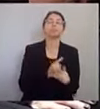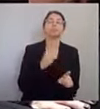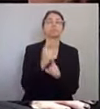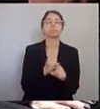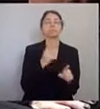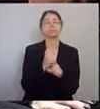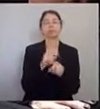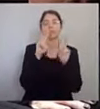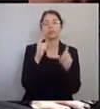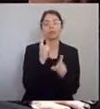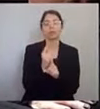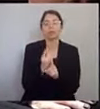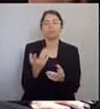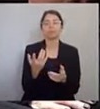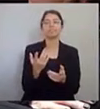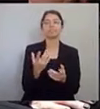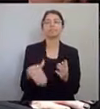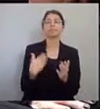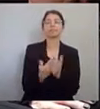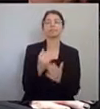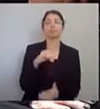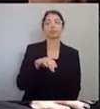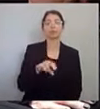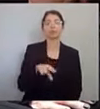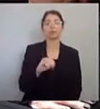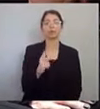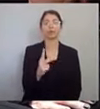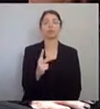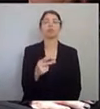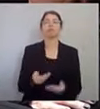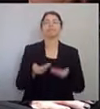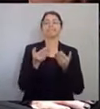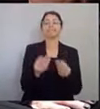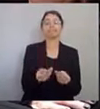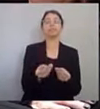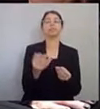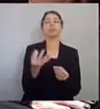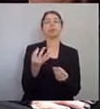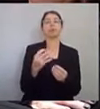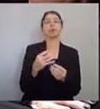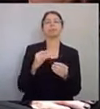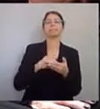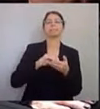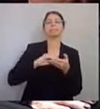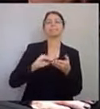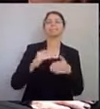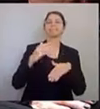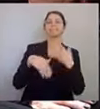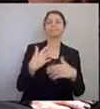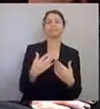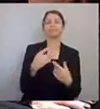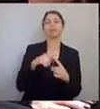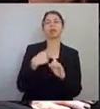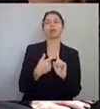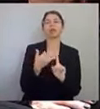foi entregue pelo INOV, que é o mesmo partido que um ano depois deste mandato ter começado ainda não trouxe a esta Assembleia nenhuma